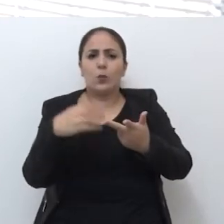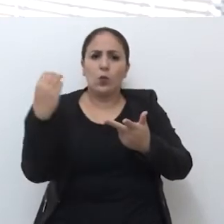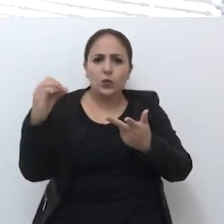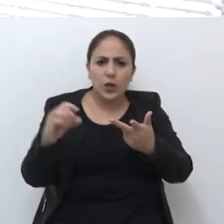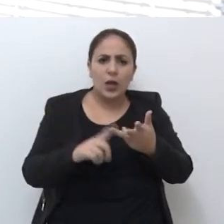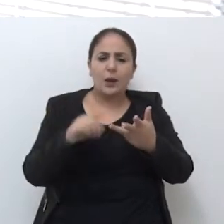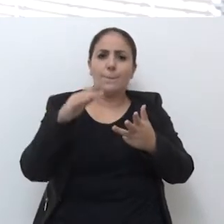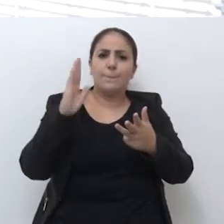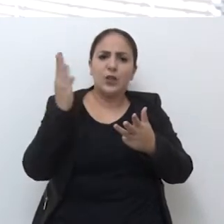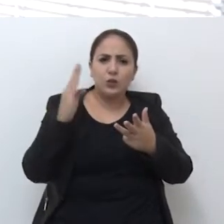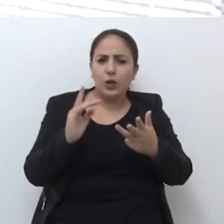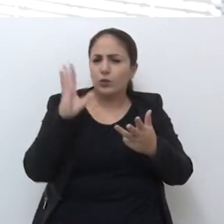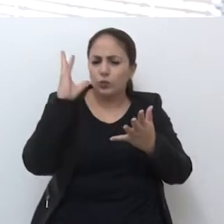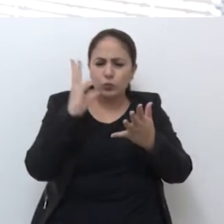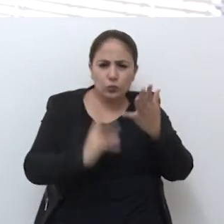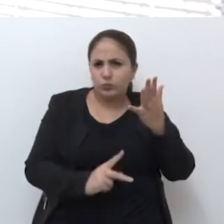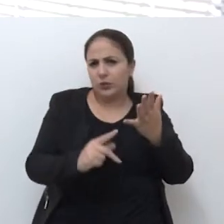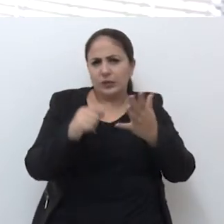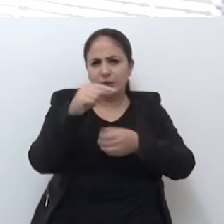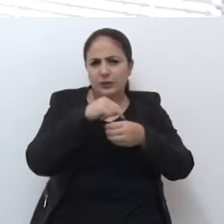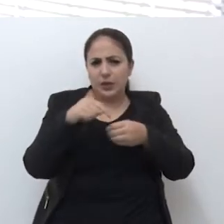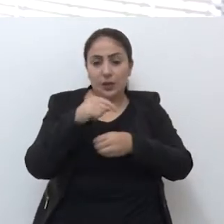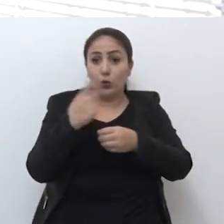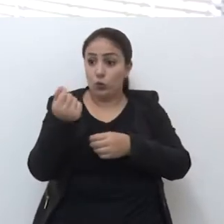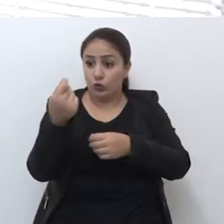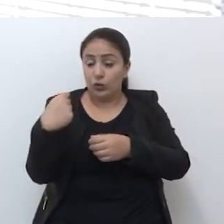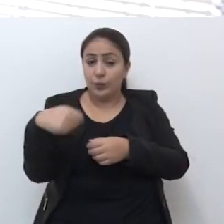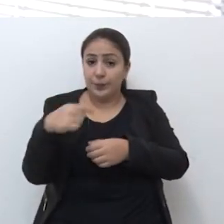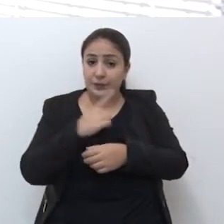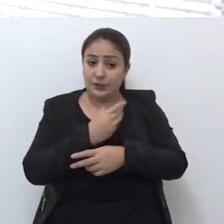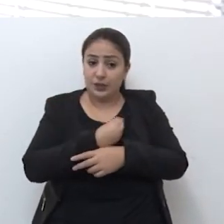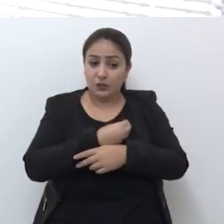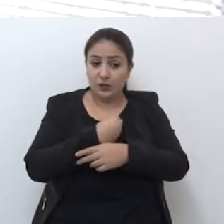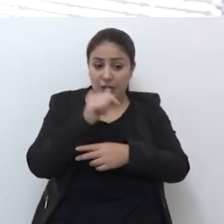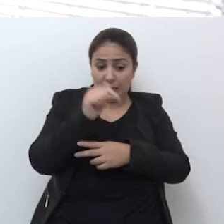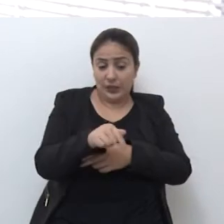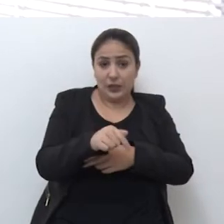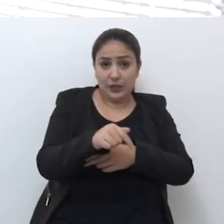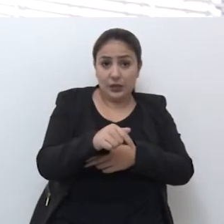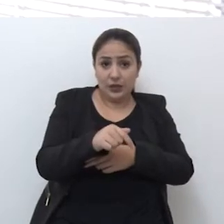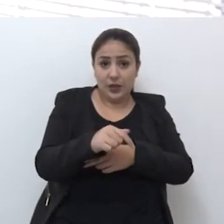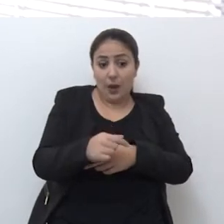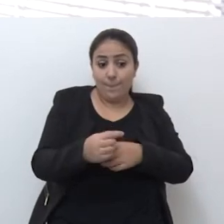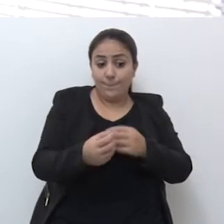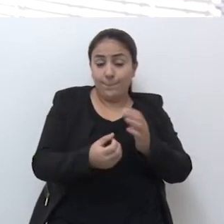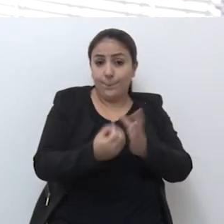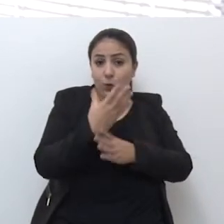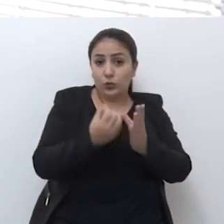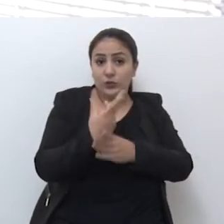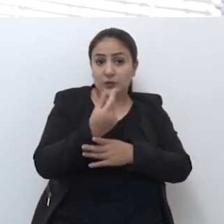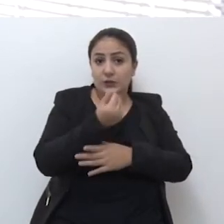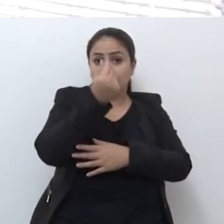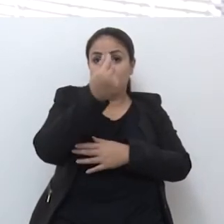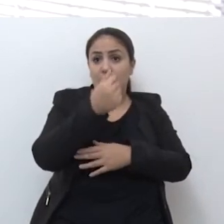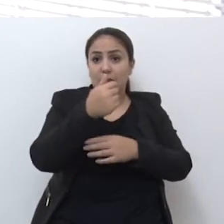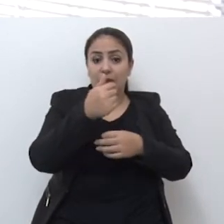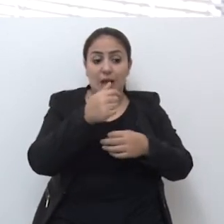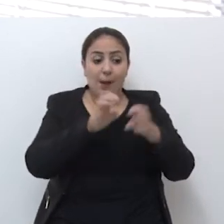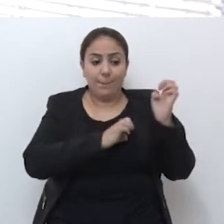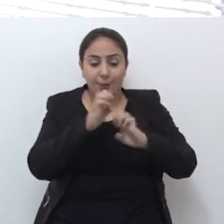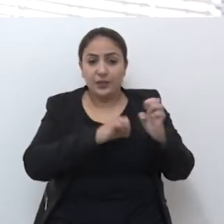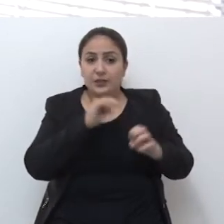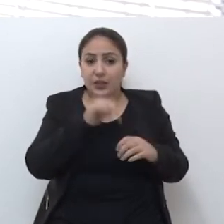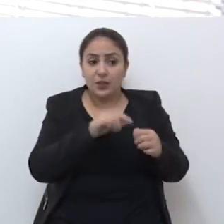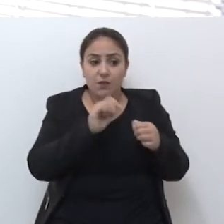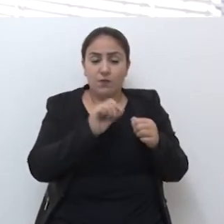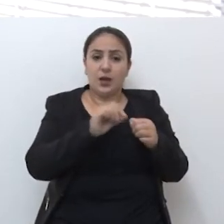Erechim, Porto Alegre, Bagé, seja lá onde for. O dinheiro tinha que estar aqui onde é produzida a riqueza, onde as empresas daqui, onde